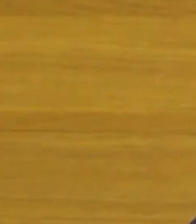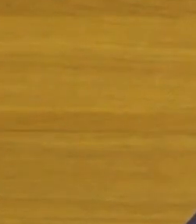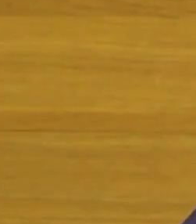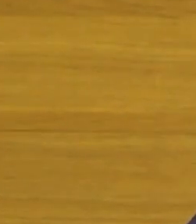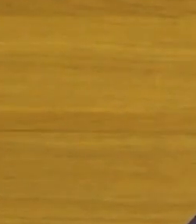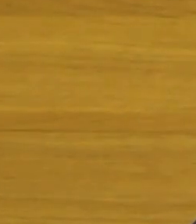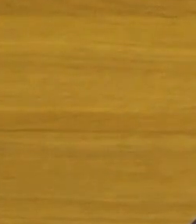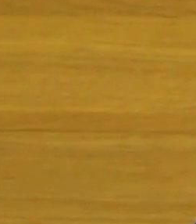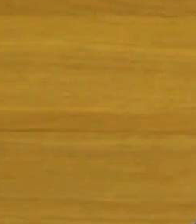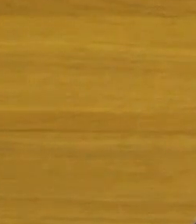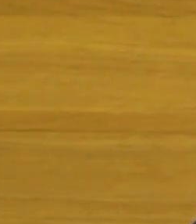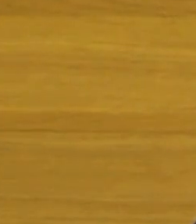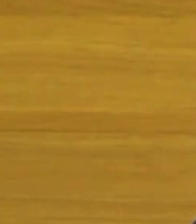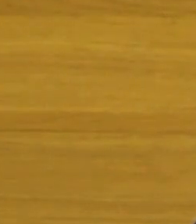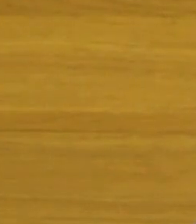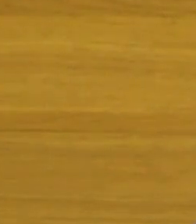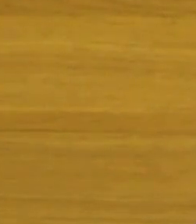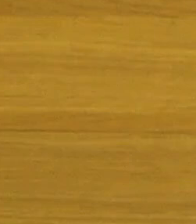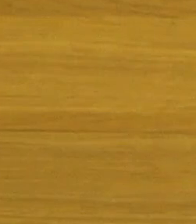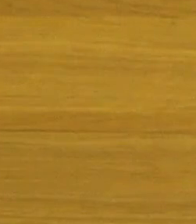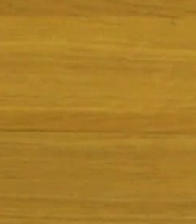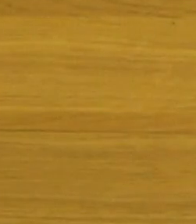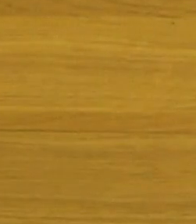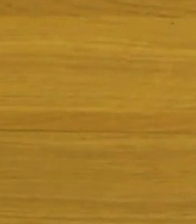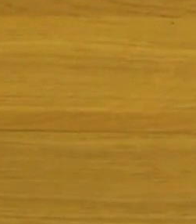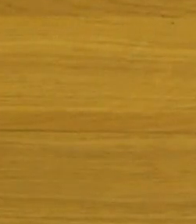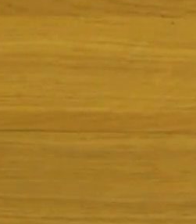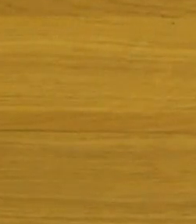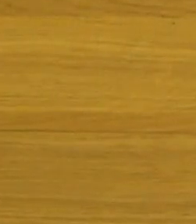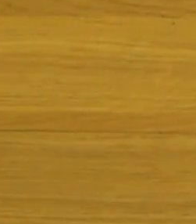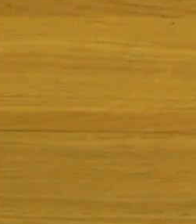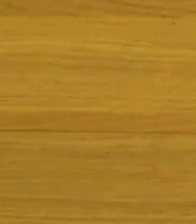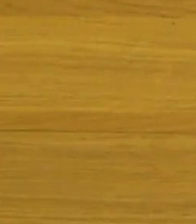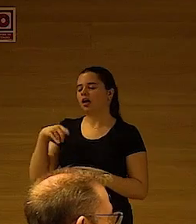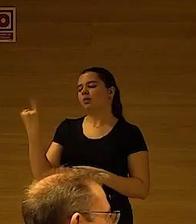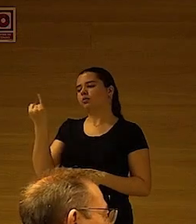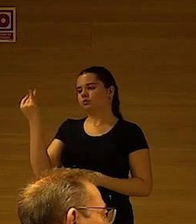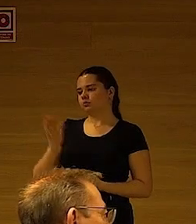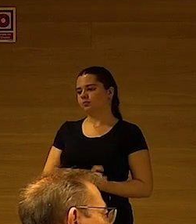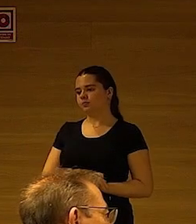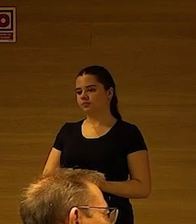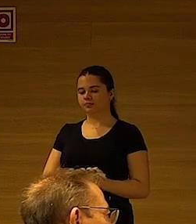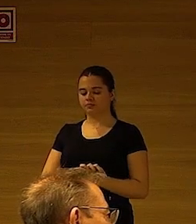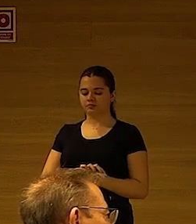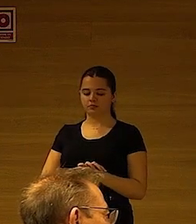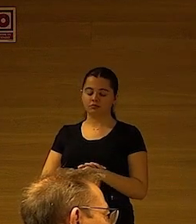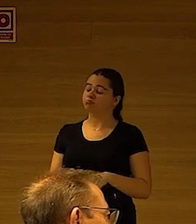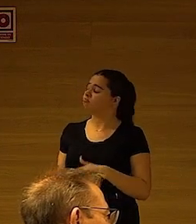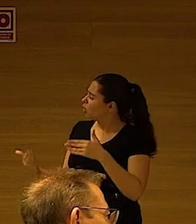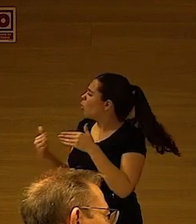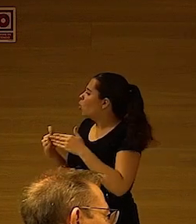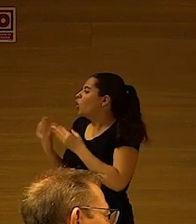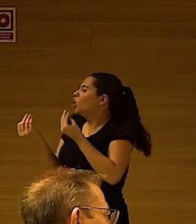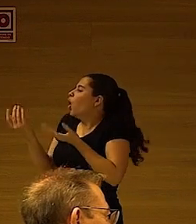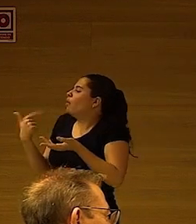outros, escreve a história que ele está lendo dentro de si. Esse é sublime. Eu concordo, não tem nem